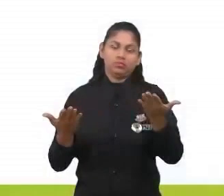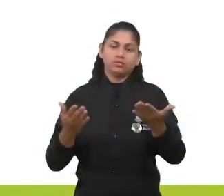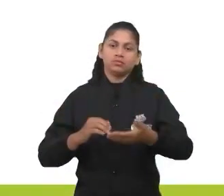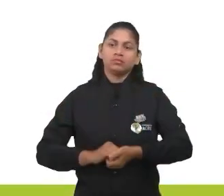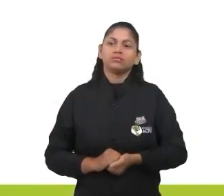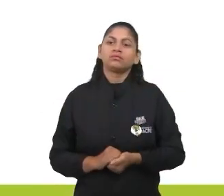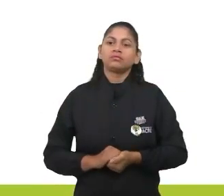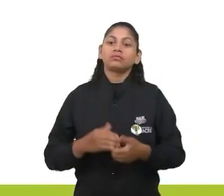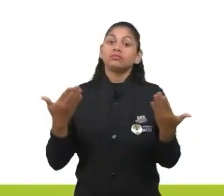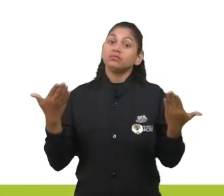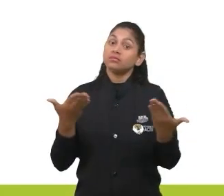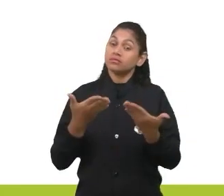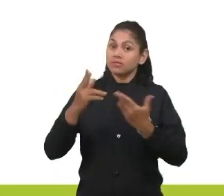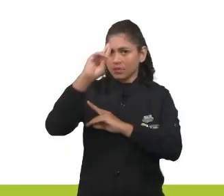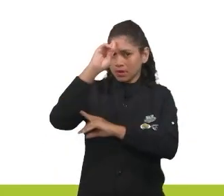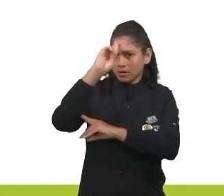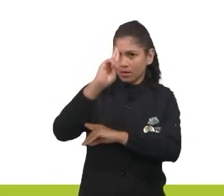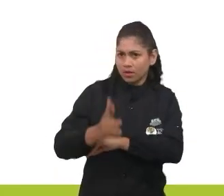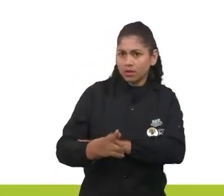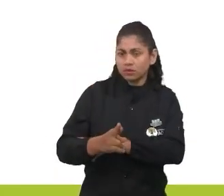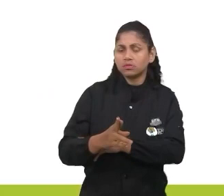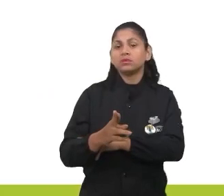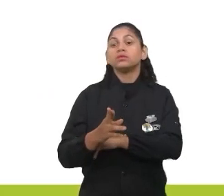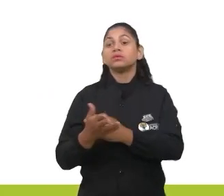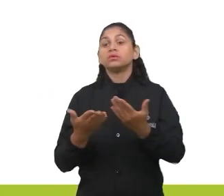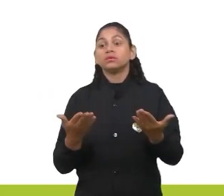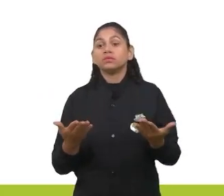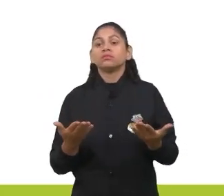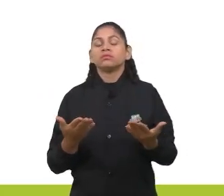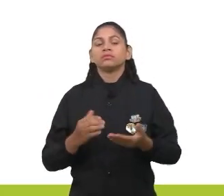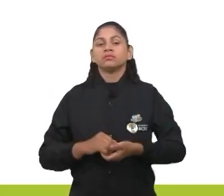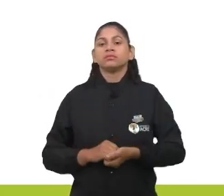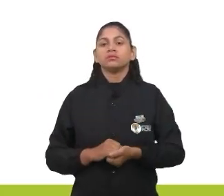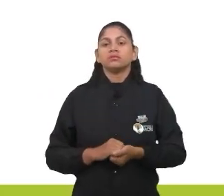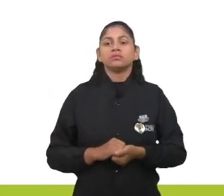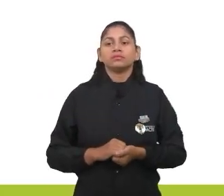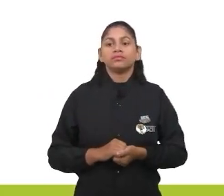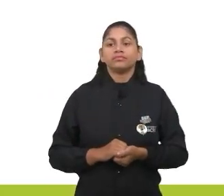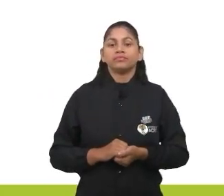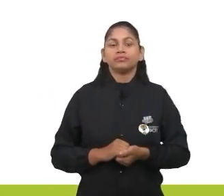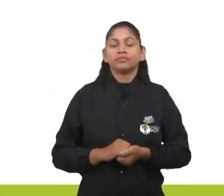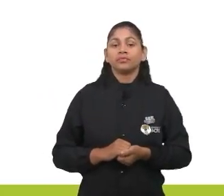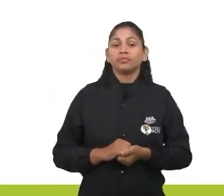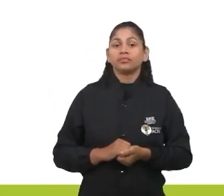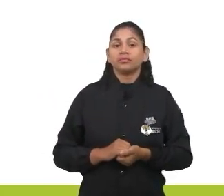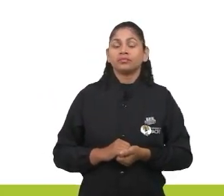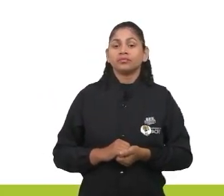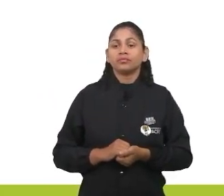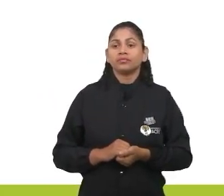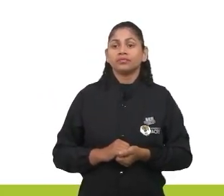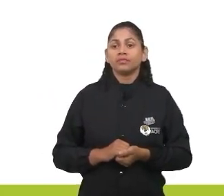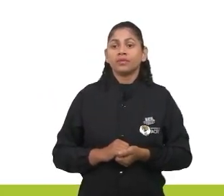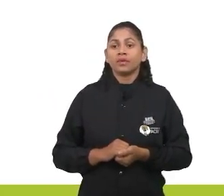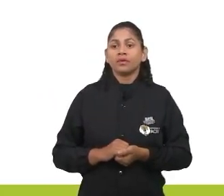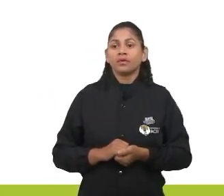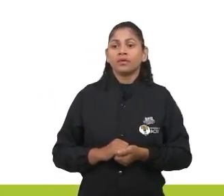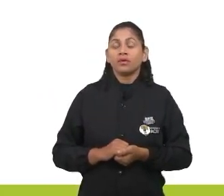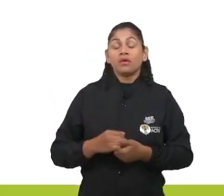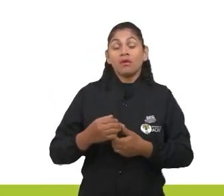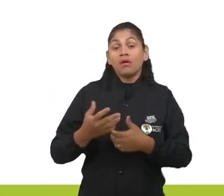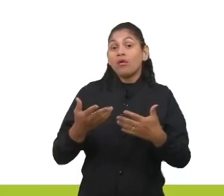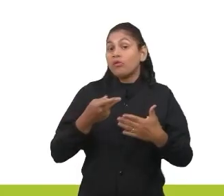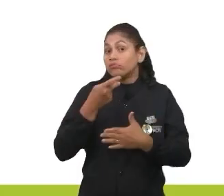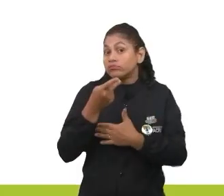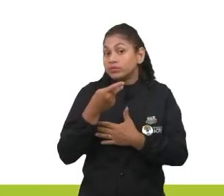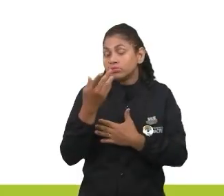Agora, a razão instrumental, por sua vez, prometeu, mas não resolveu